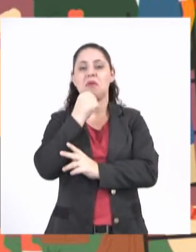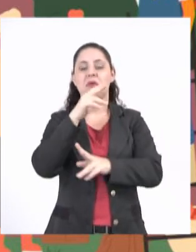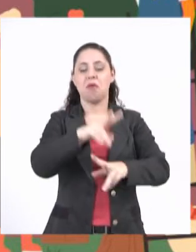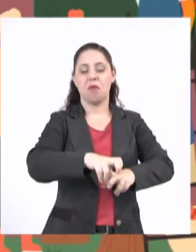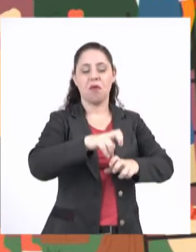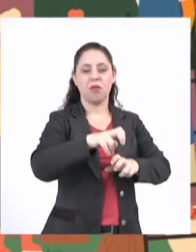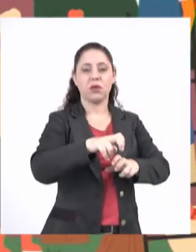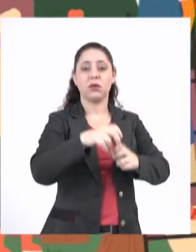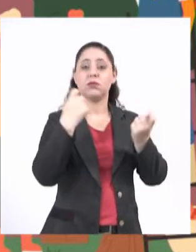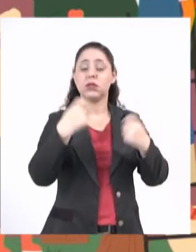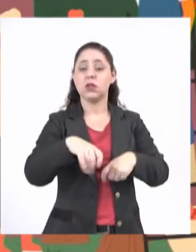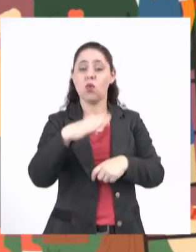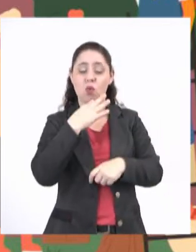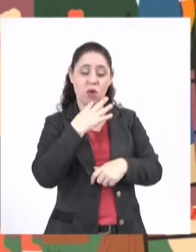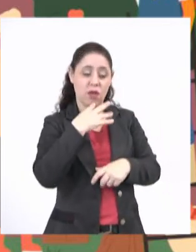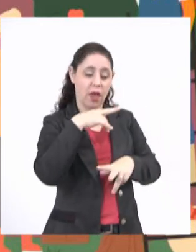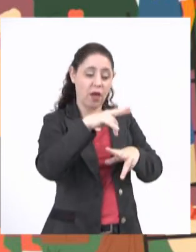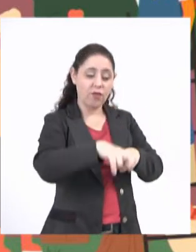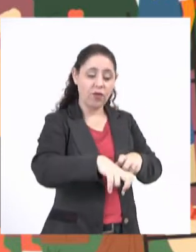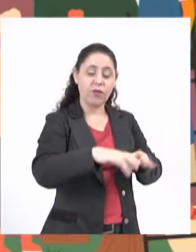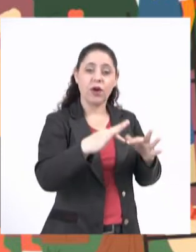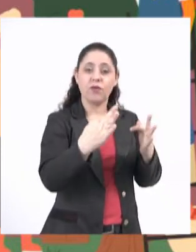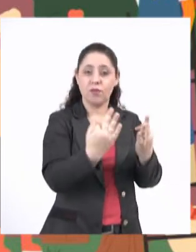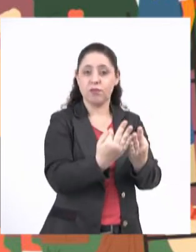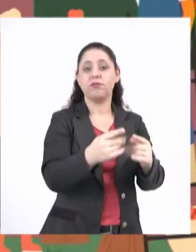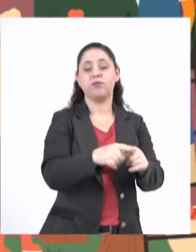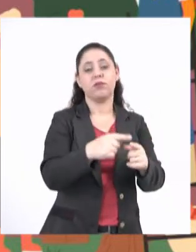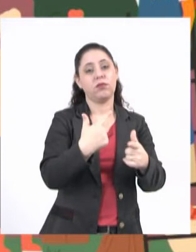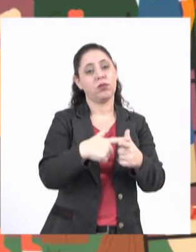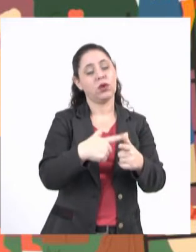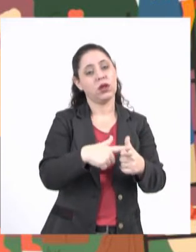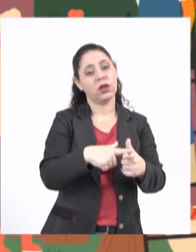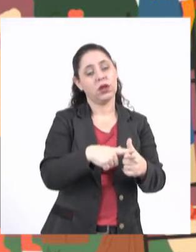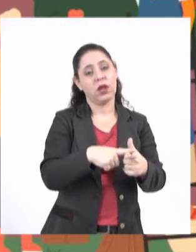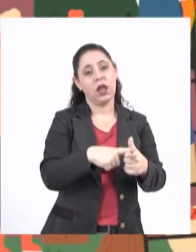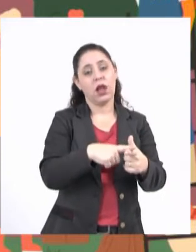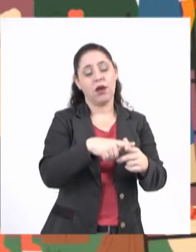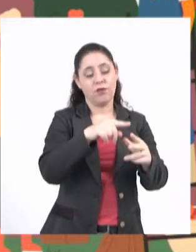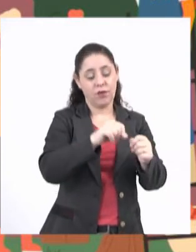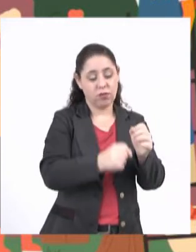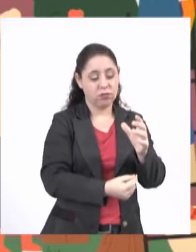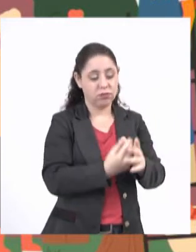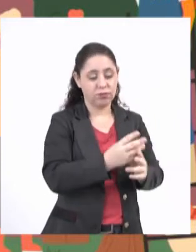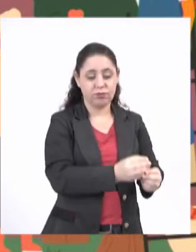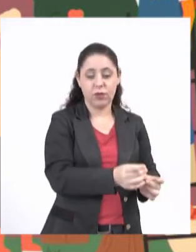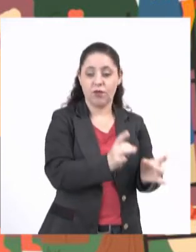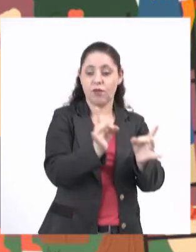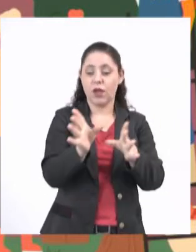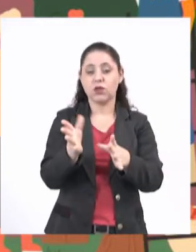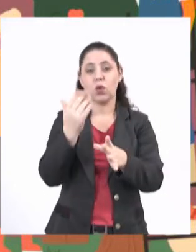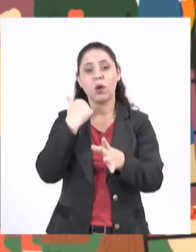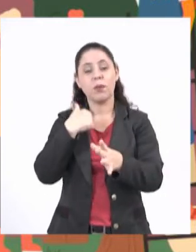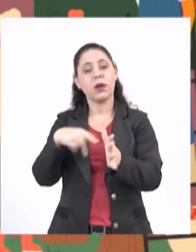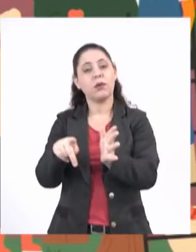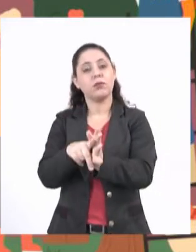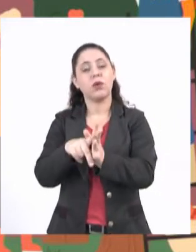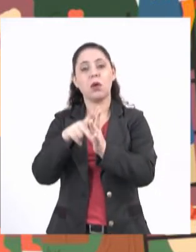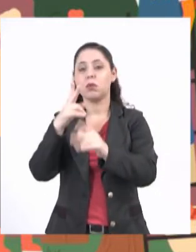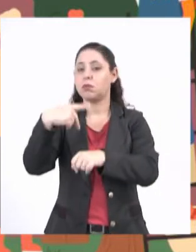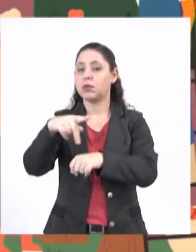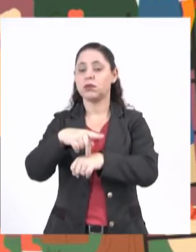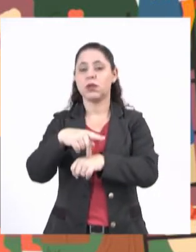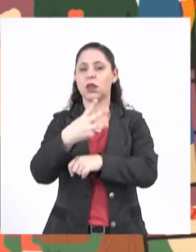fortalecer esse agricultor familiar, né? Porque é ele que põe comida da mesa do brasileiro. Então, a gente quer pelo